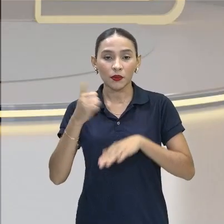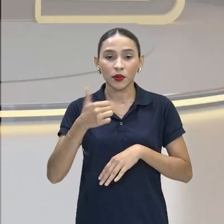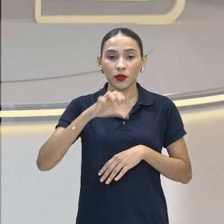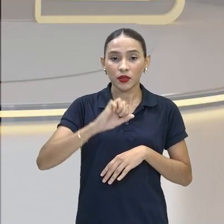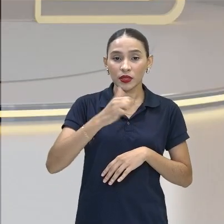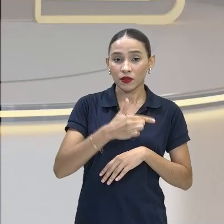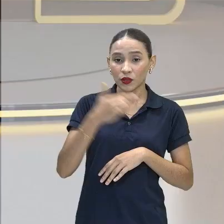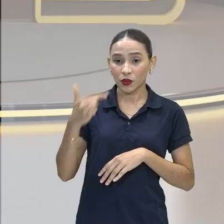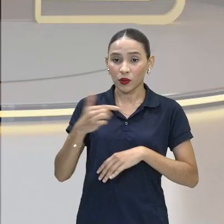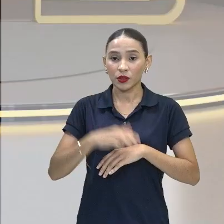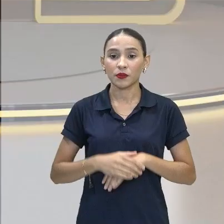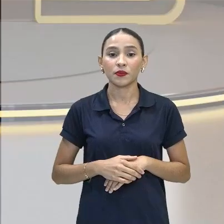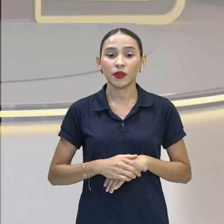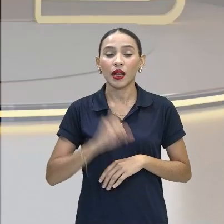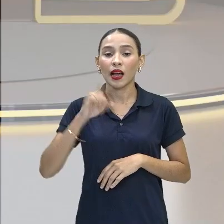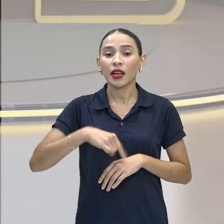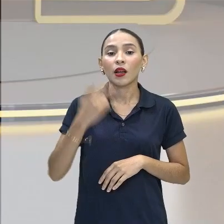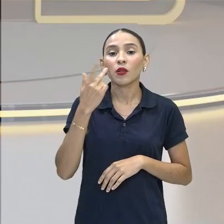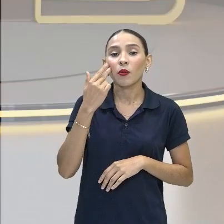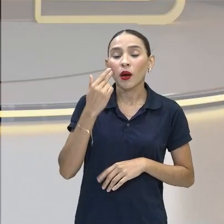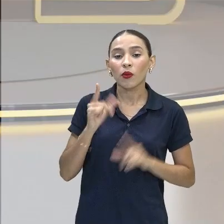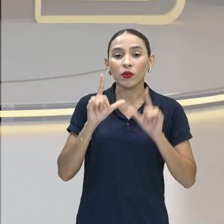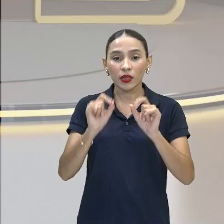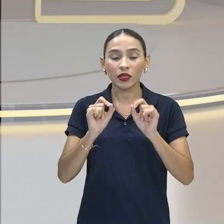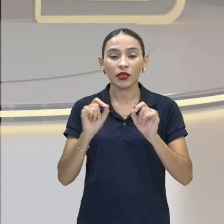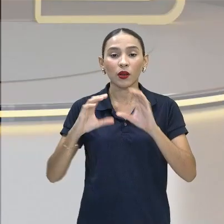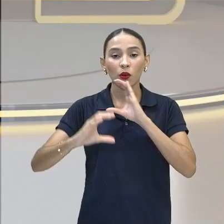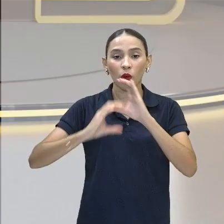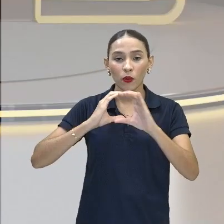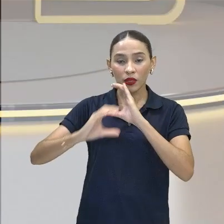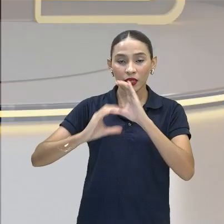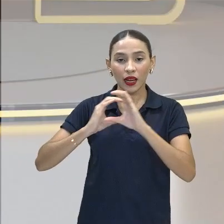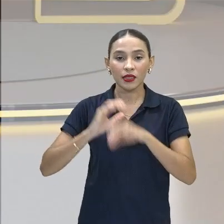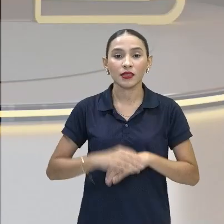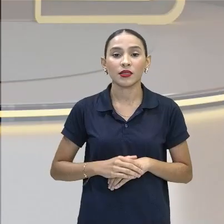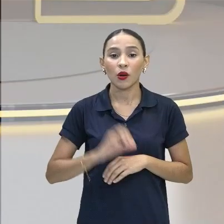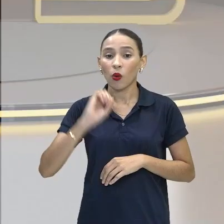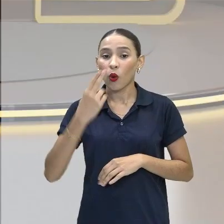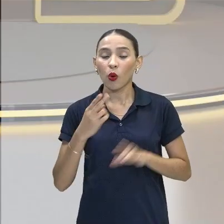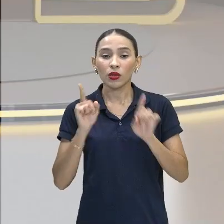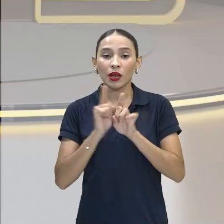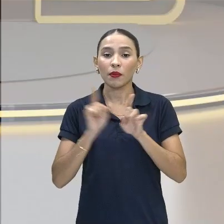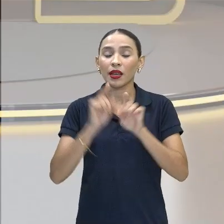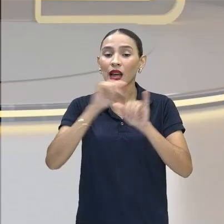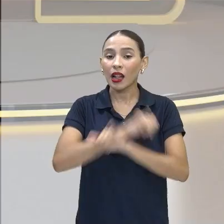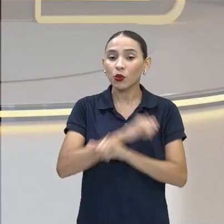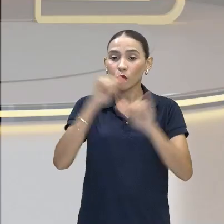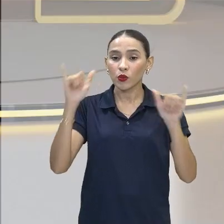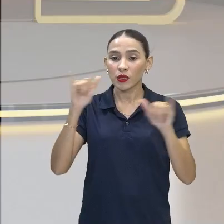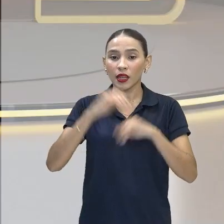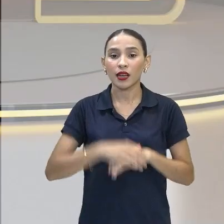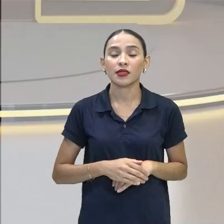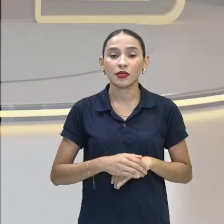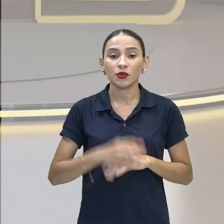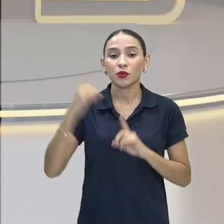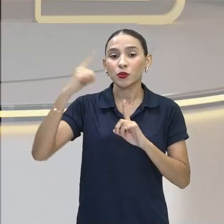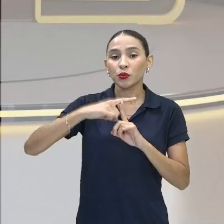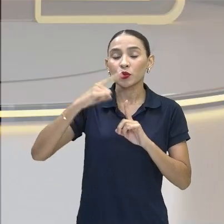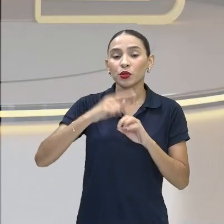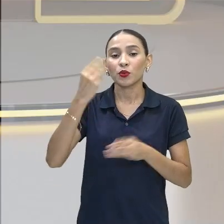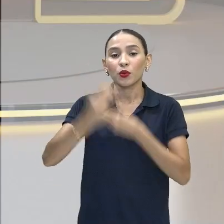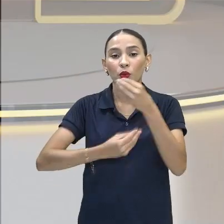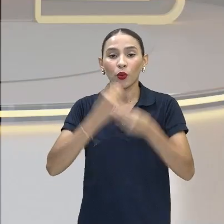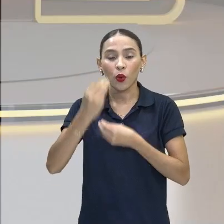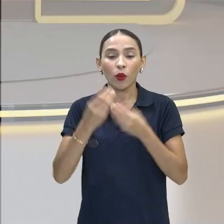1922, era comum que eles se comunicassem, ou melhor, que eles anunciassem a forma como